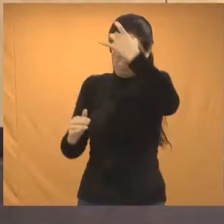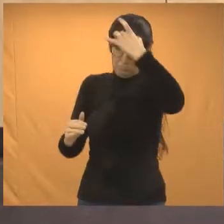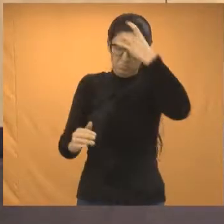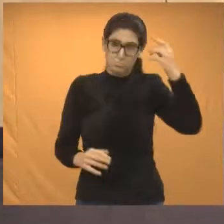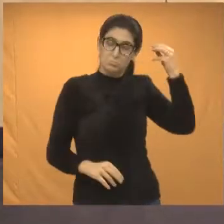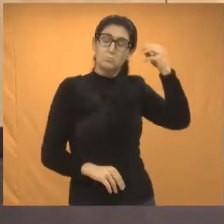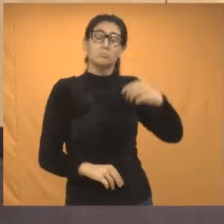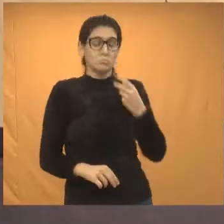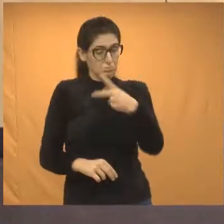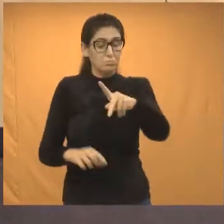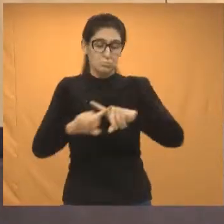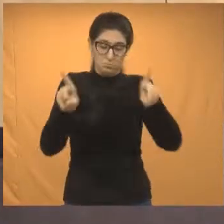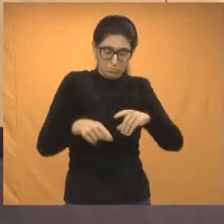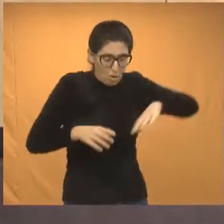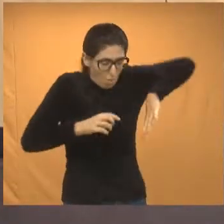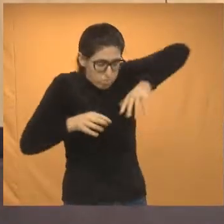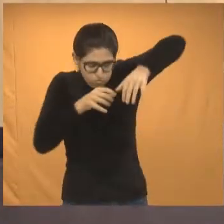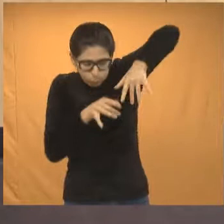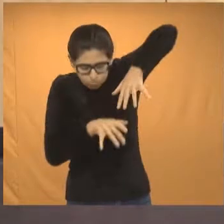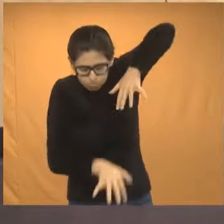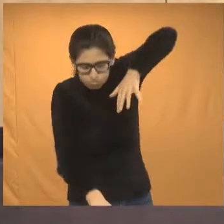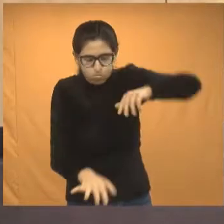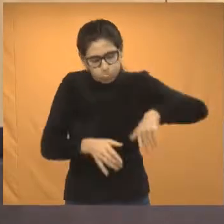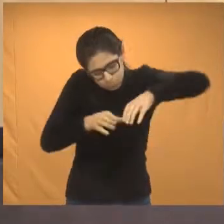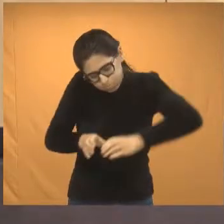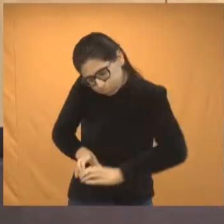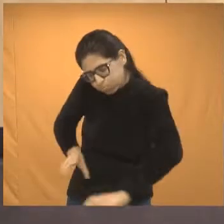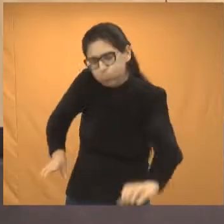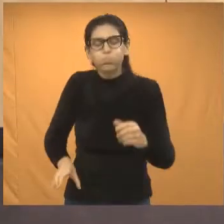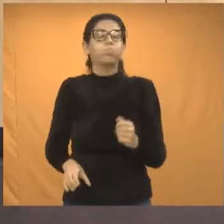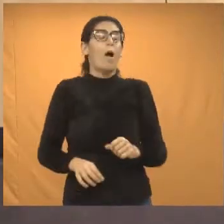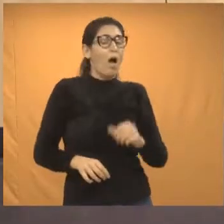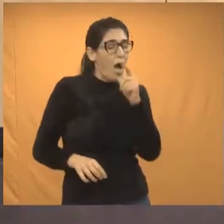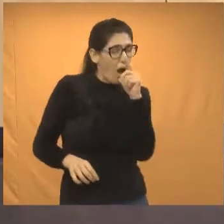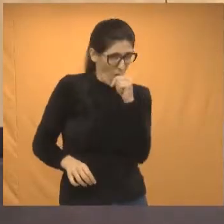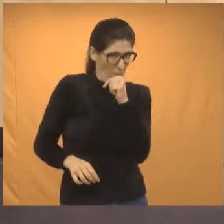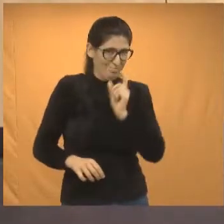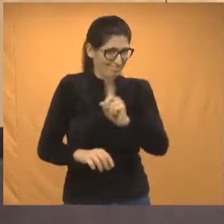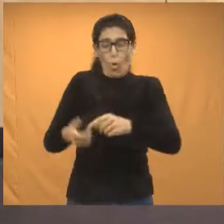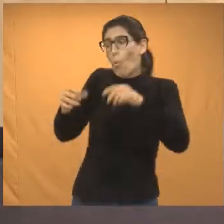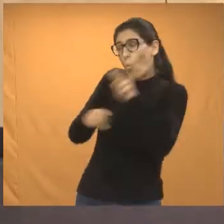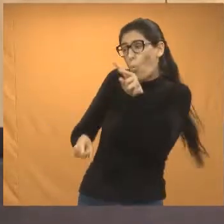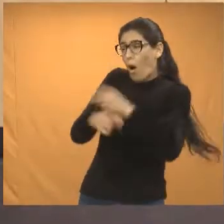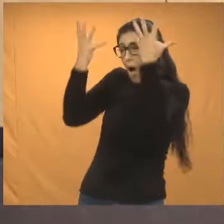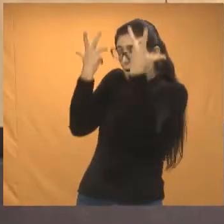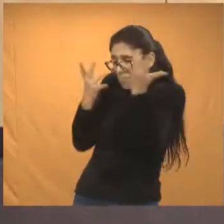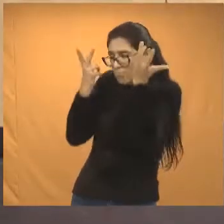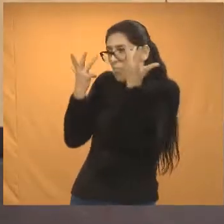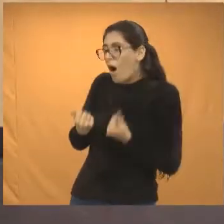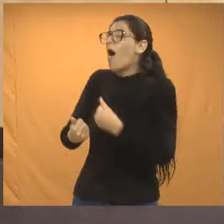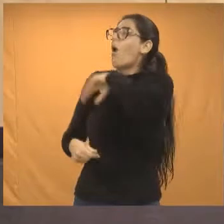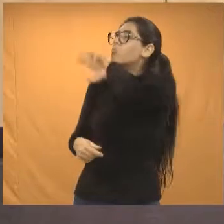de córregos, não é? Que eu vejo como ambientalista e protetora de animais. Quando a gente fala que é ambientalista e protetora de animais, as pessoas que só